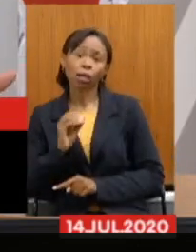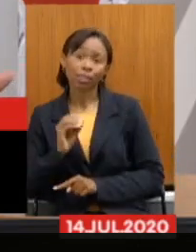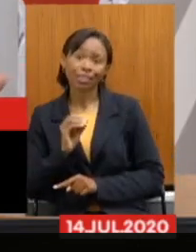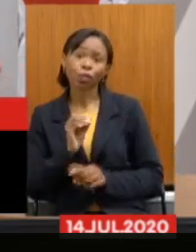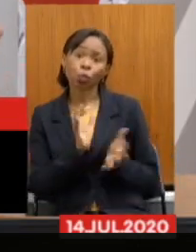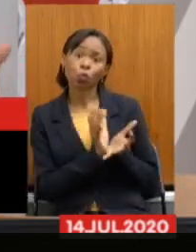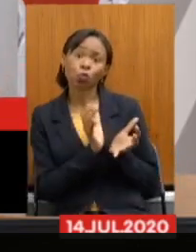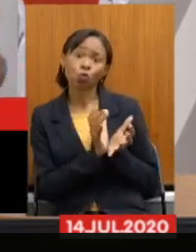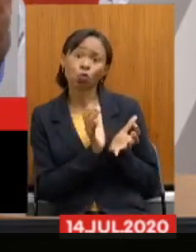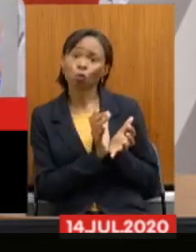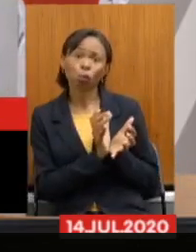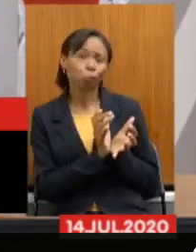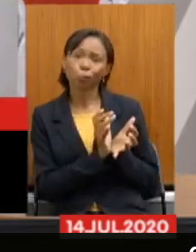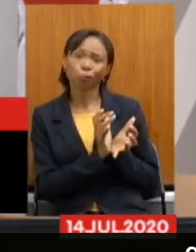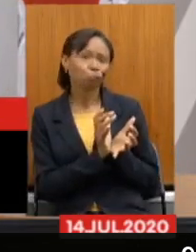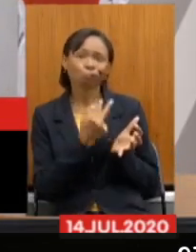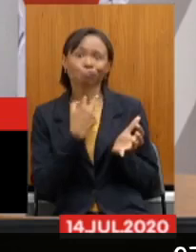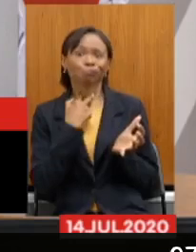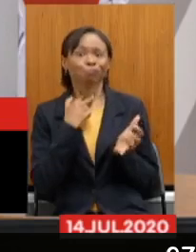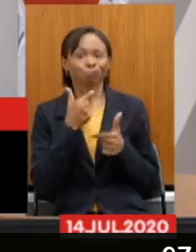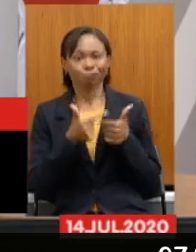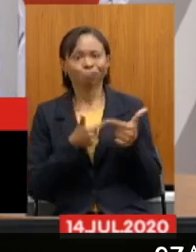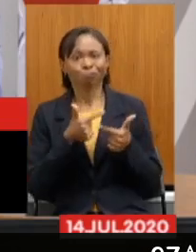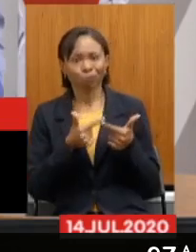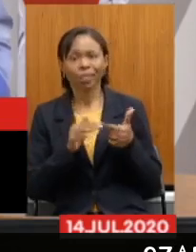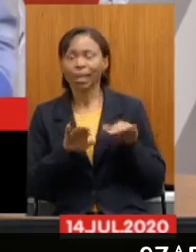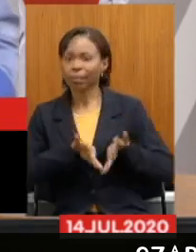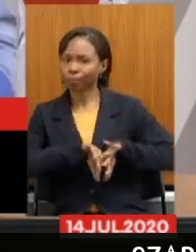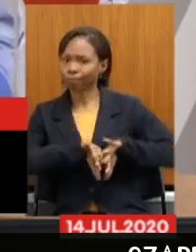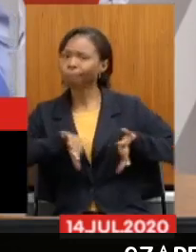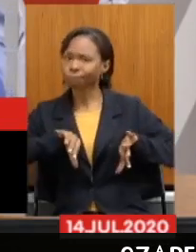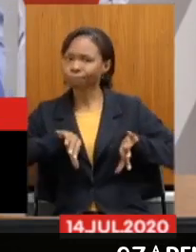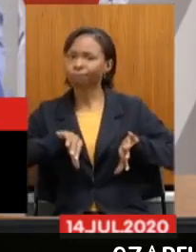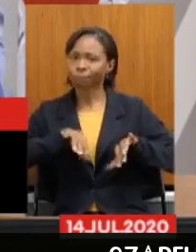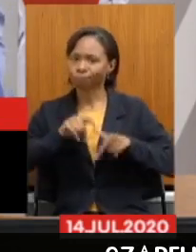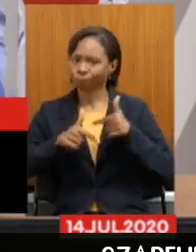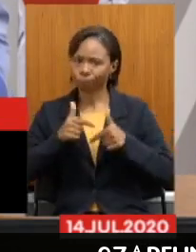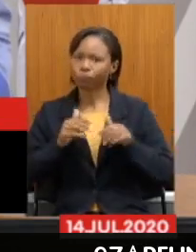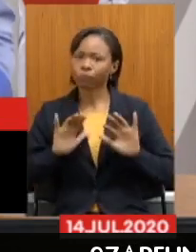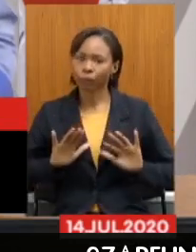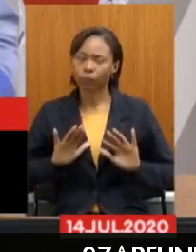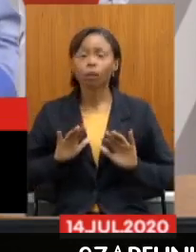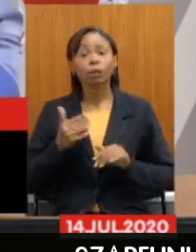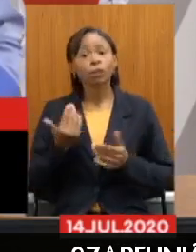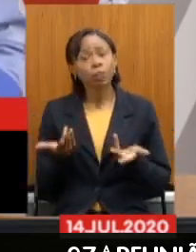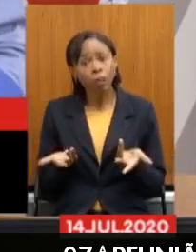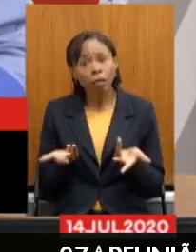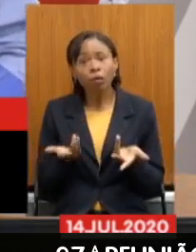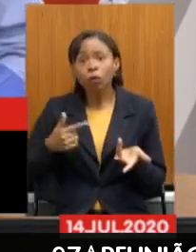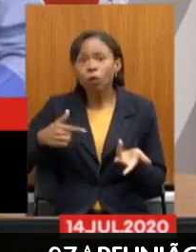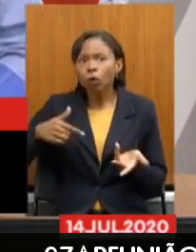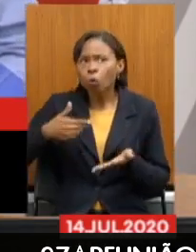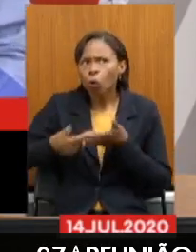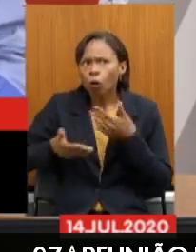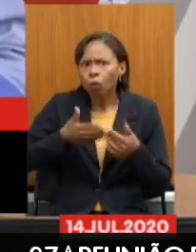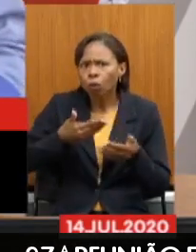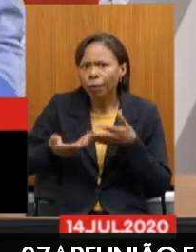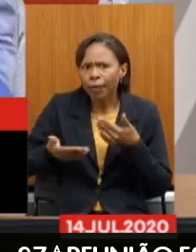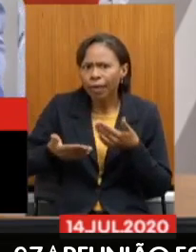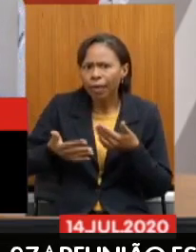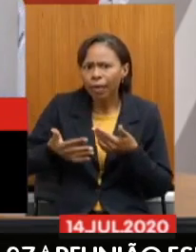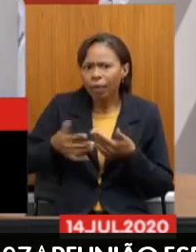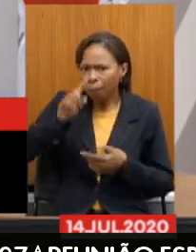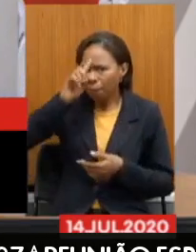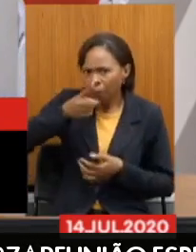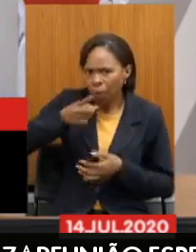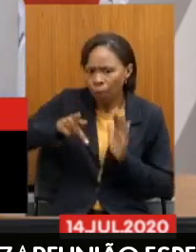risco e estão afastados de suas atividades. De forma, senhores, que nenhuma decisão judicial deixou de ser